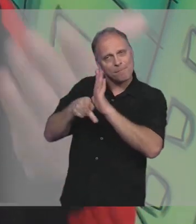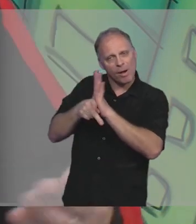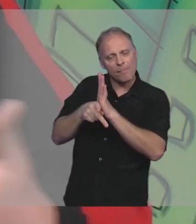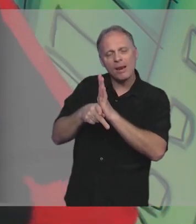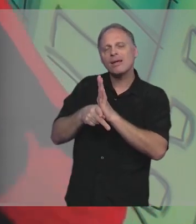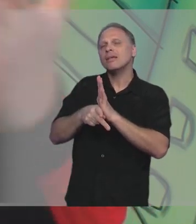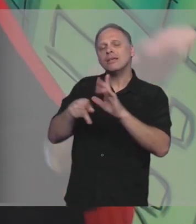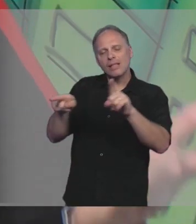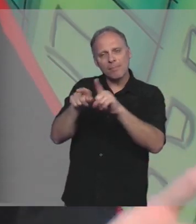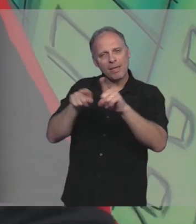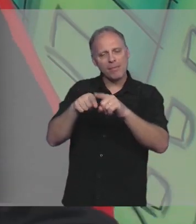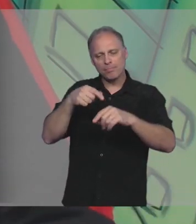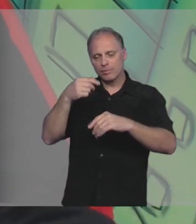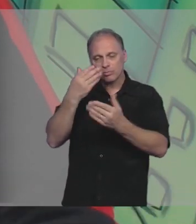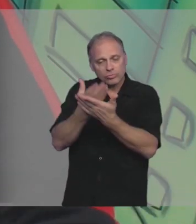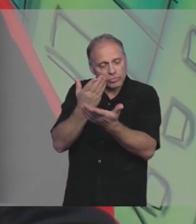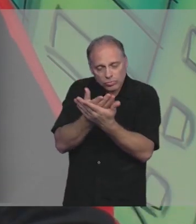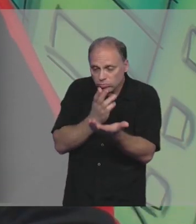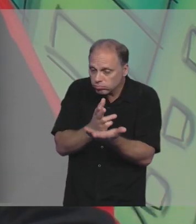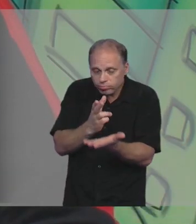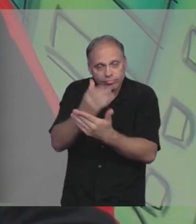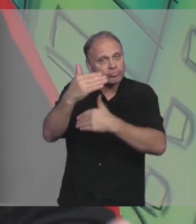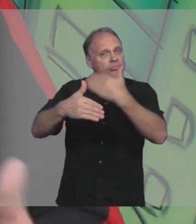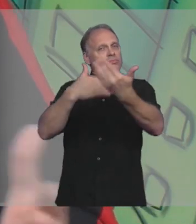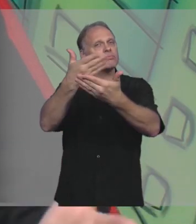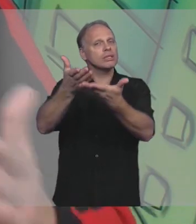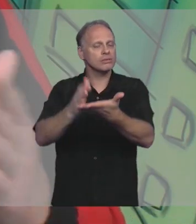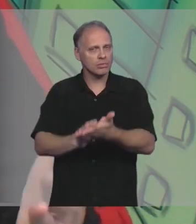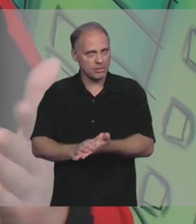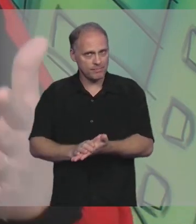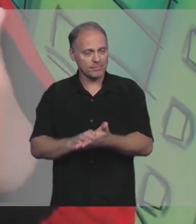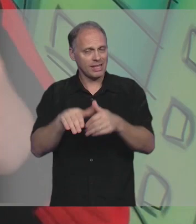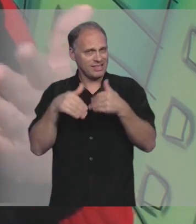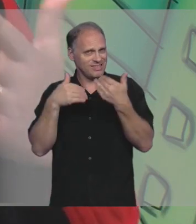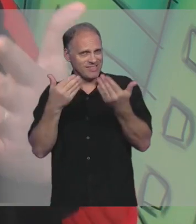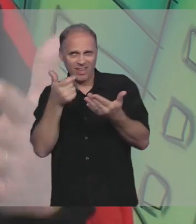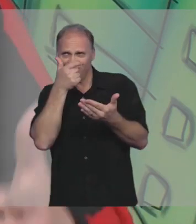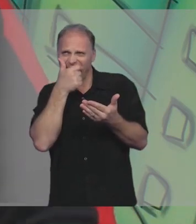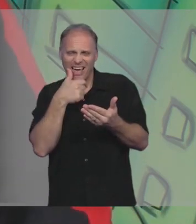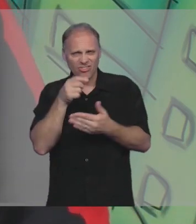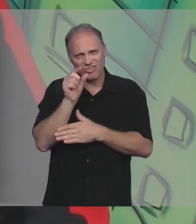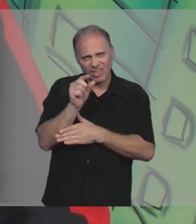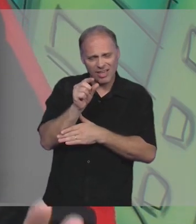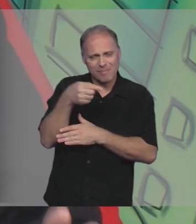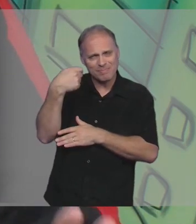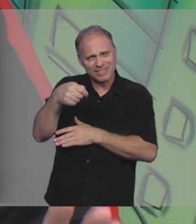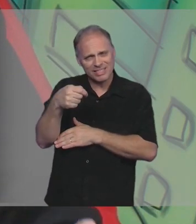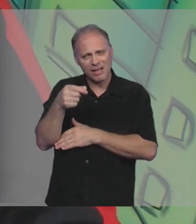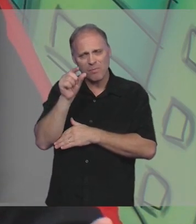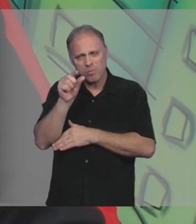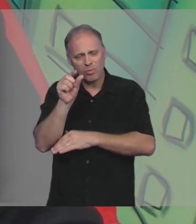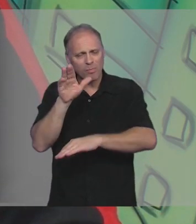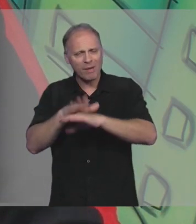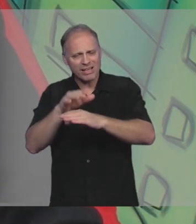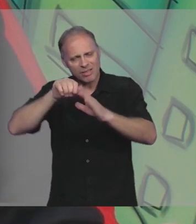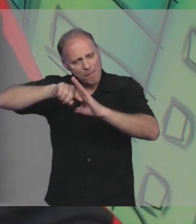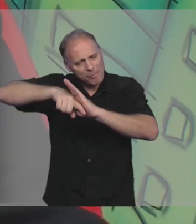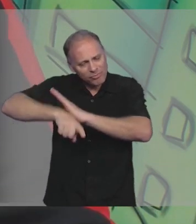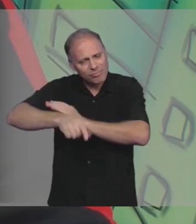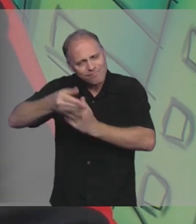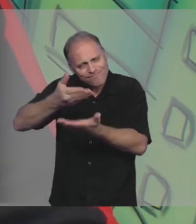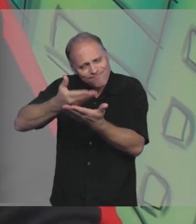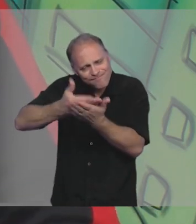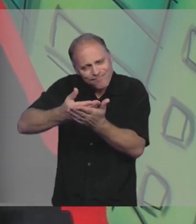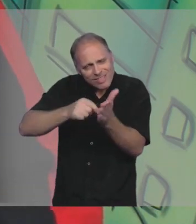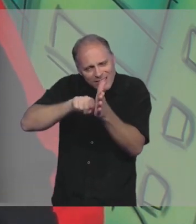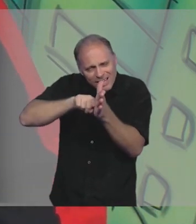e para a progressão dos seus estudos. Então, eu acho que é uma questão que requeriria muito mais aprofundamento, trazer isso